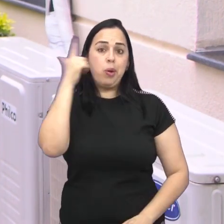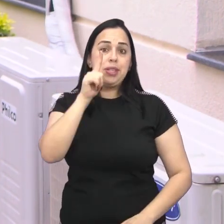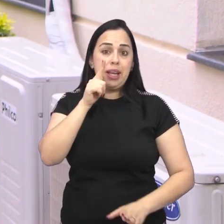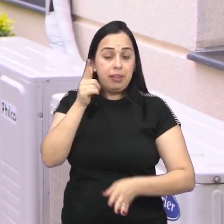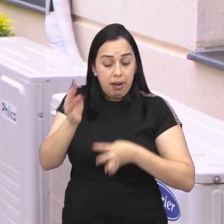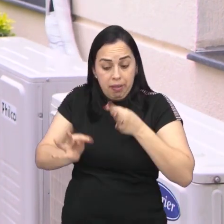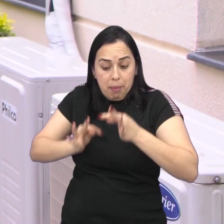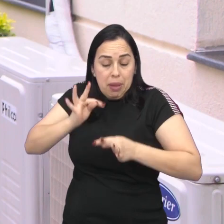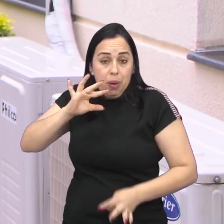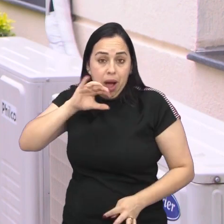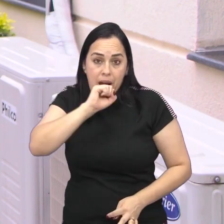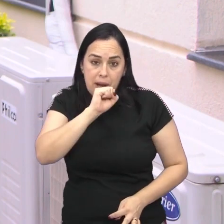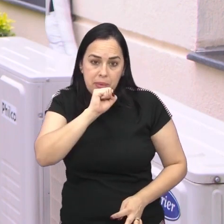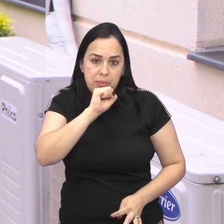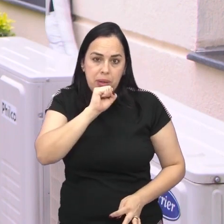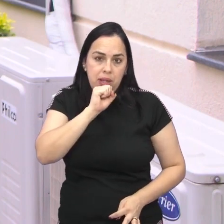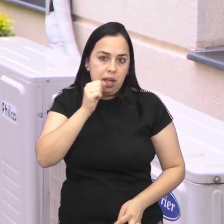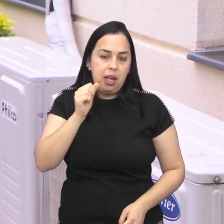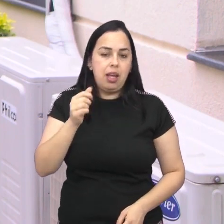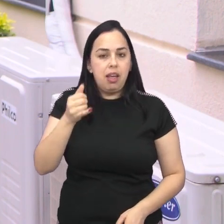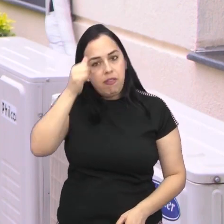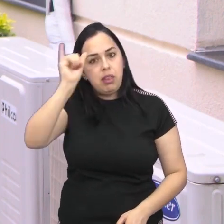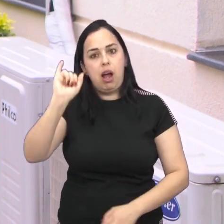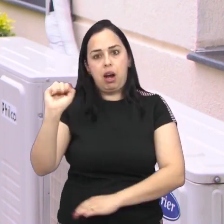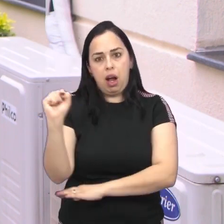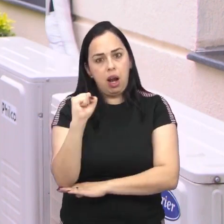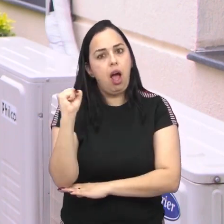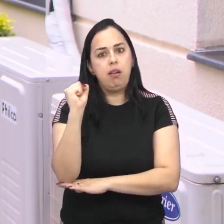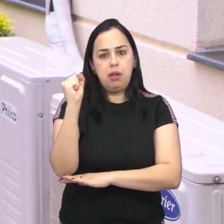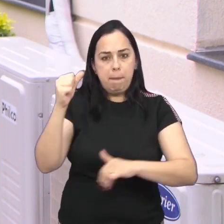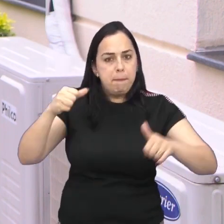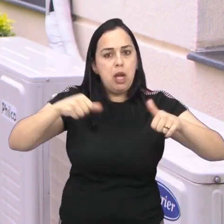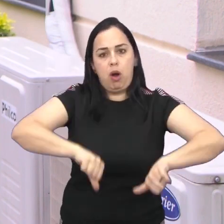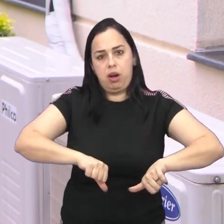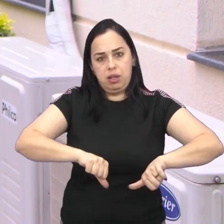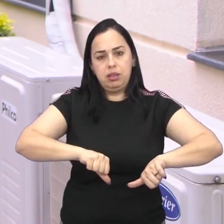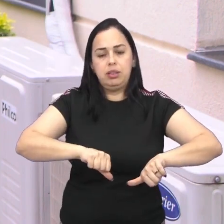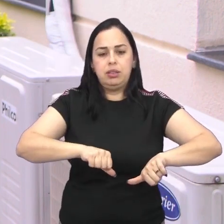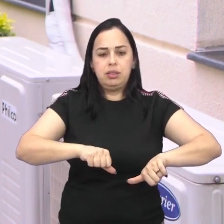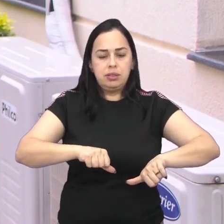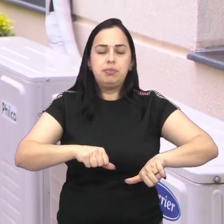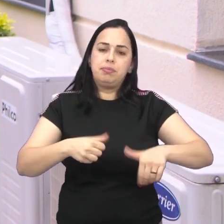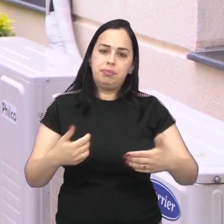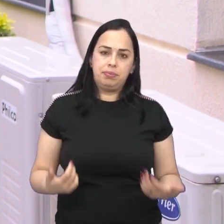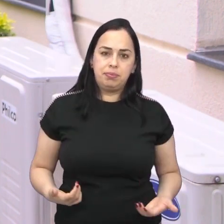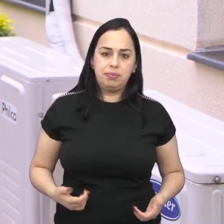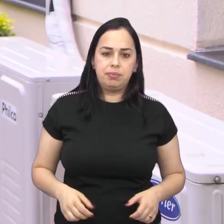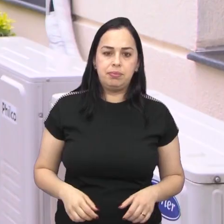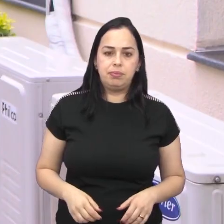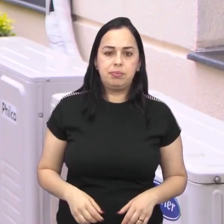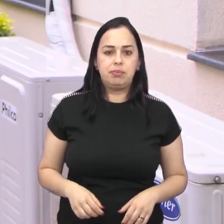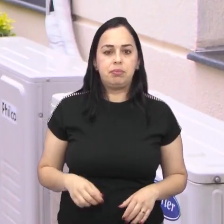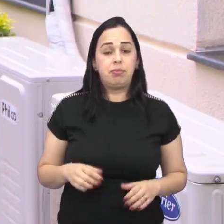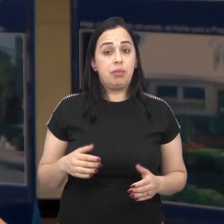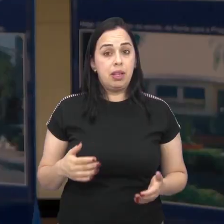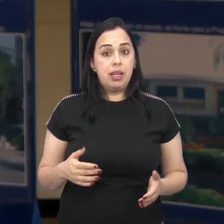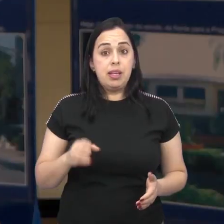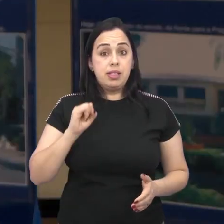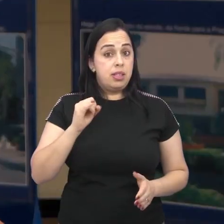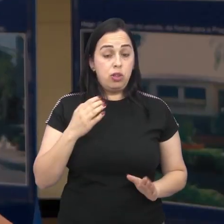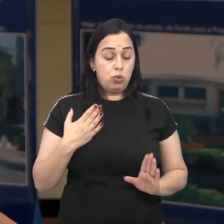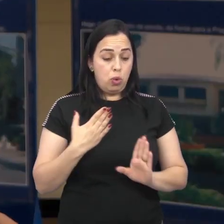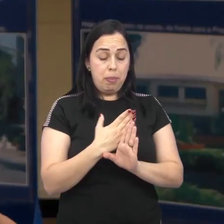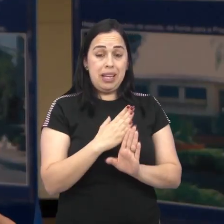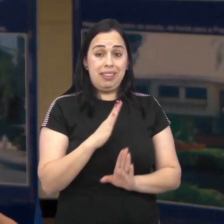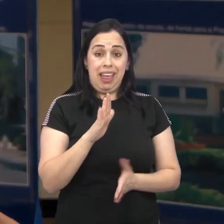terapia, um tratamento muito mais rápido e não chegar num ponto muito difícil de conseguir o resultado, né? Poderia